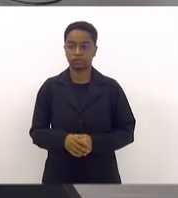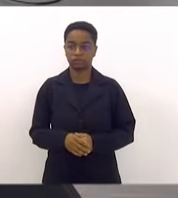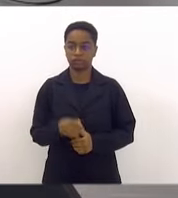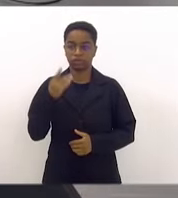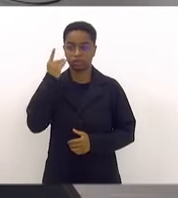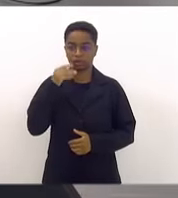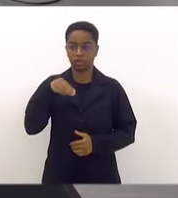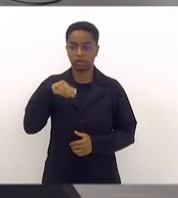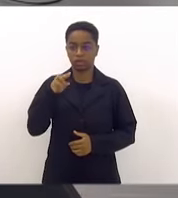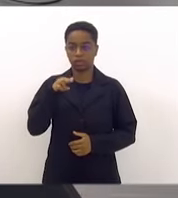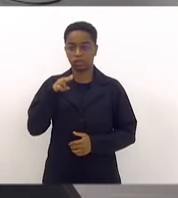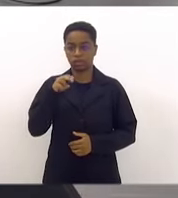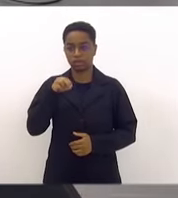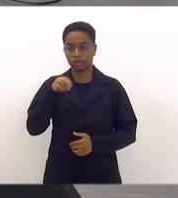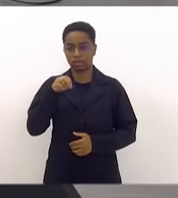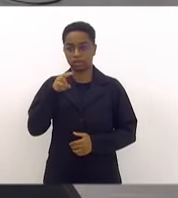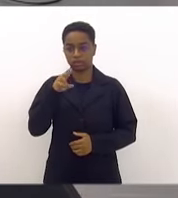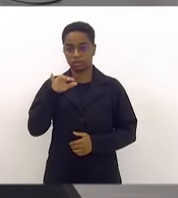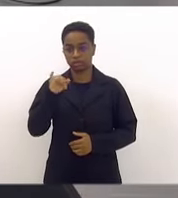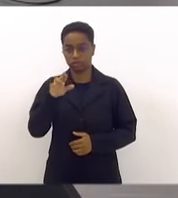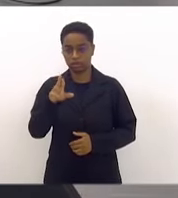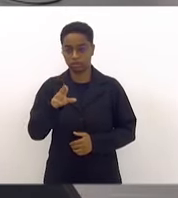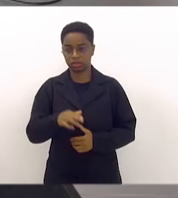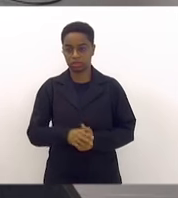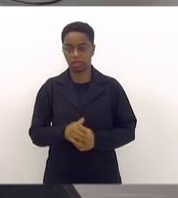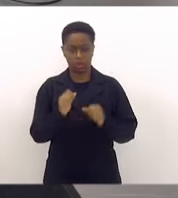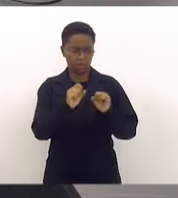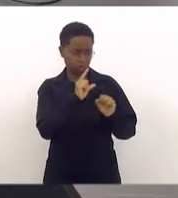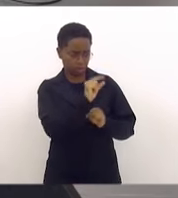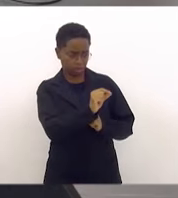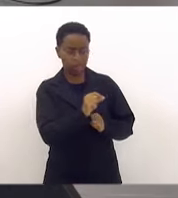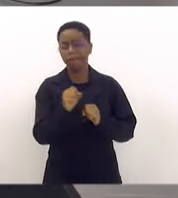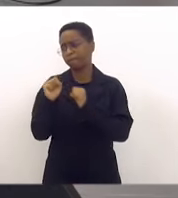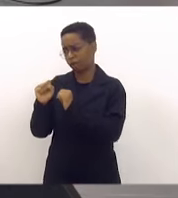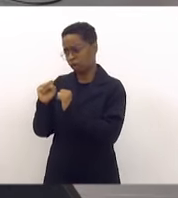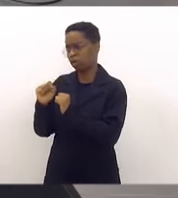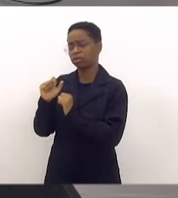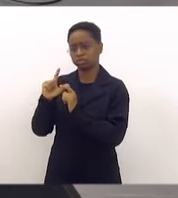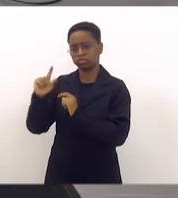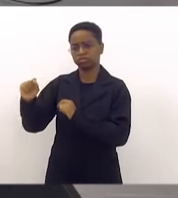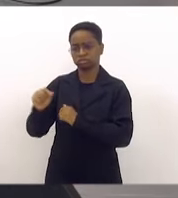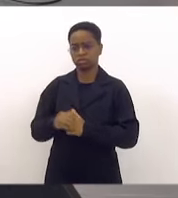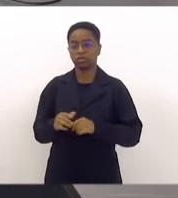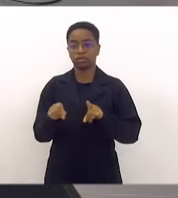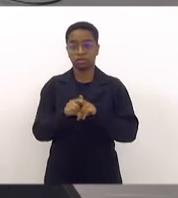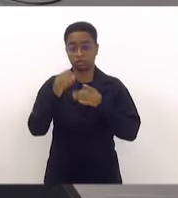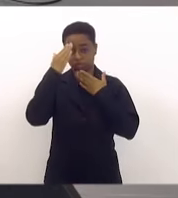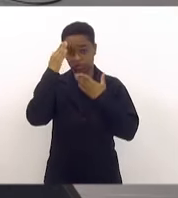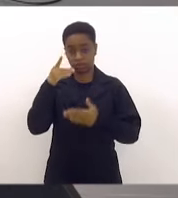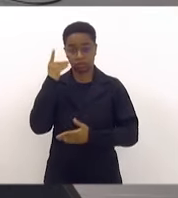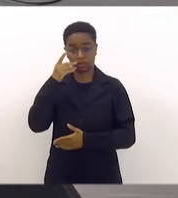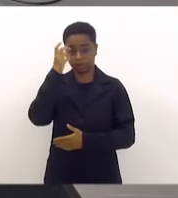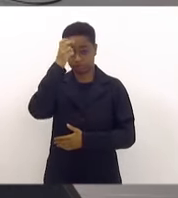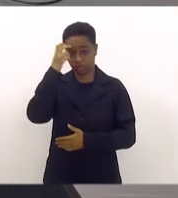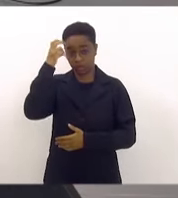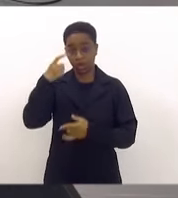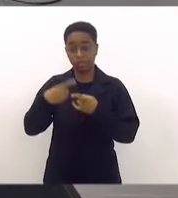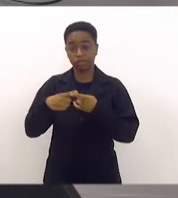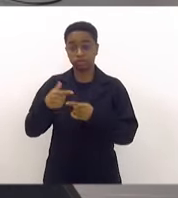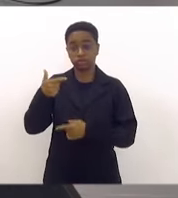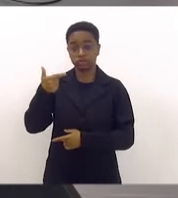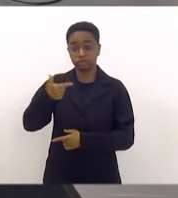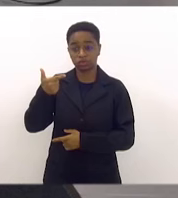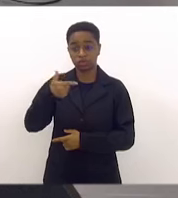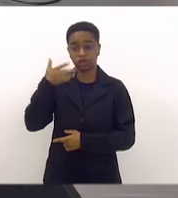mun Neto por favor eh só paraa pergunta se eu tô liberado Tá super liberado e agradeço a deputada Verônica Porque na segunda fala Ela